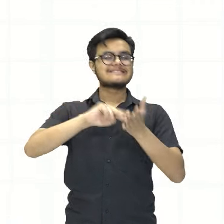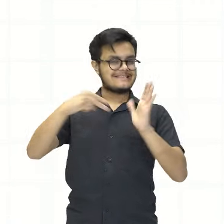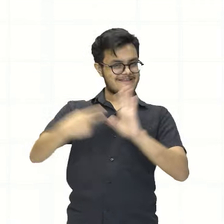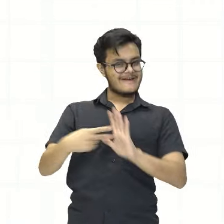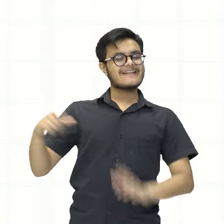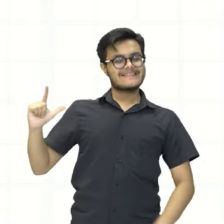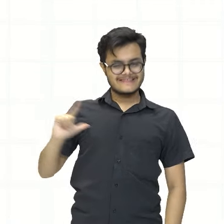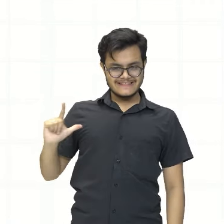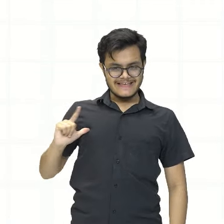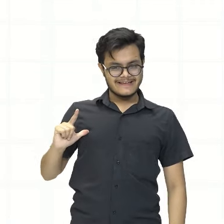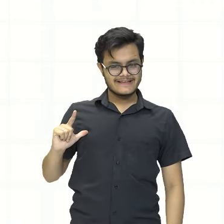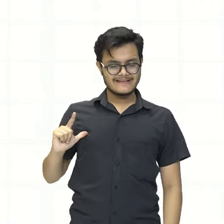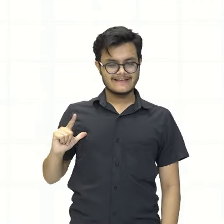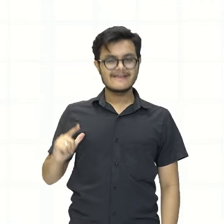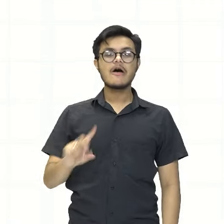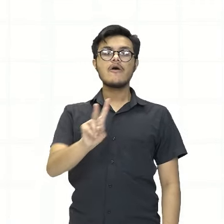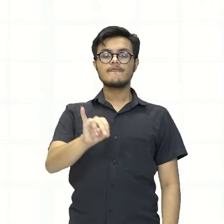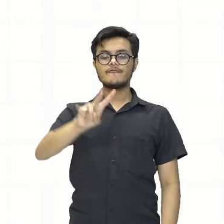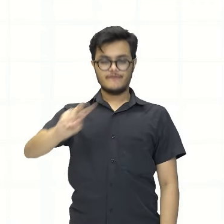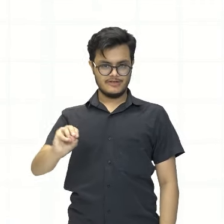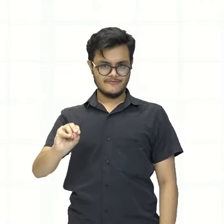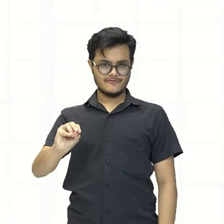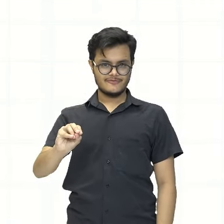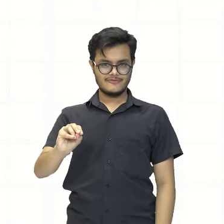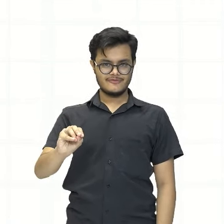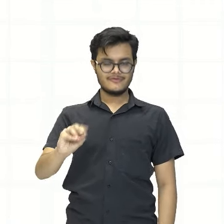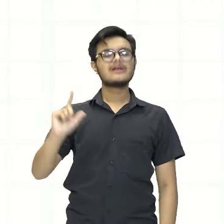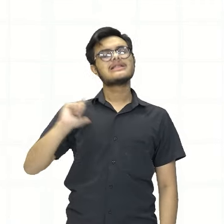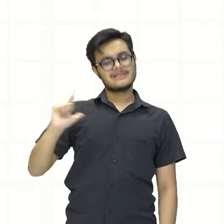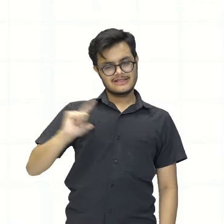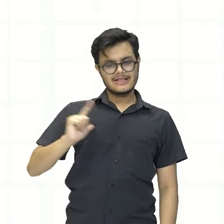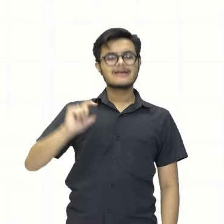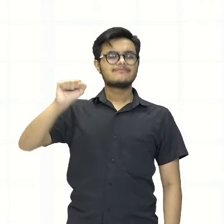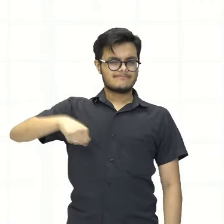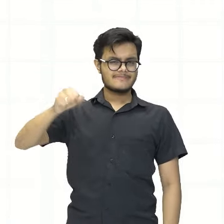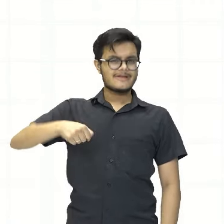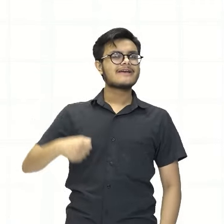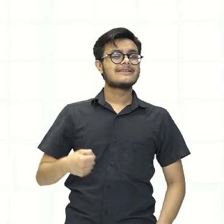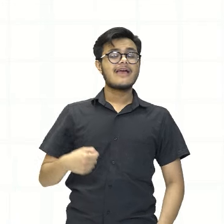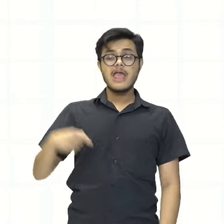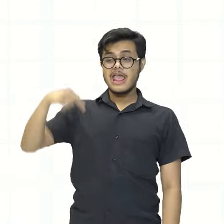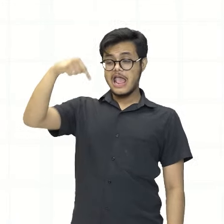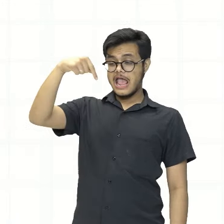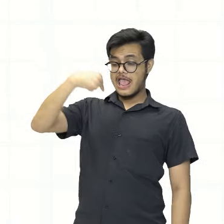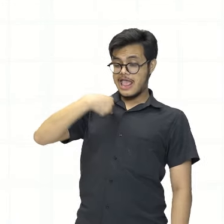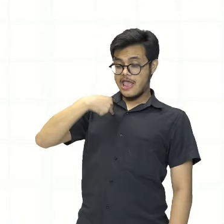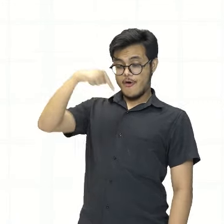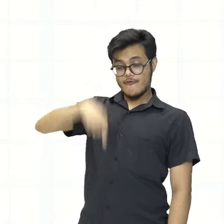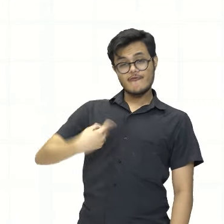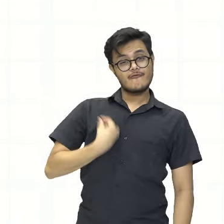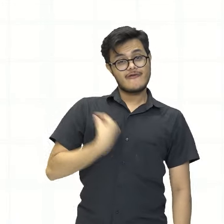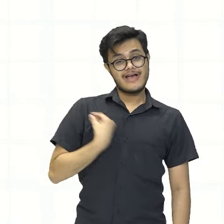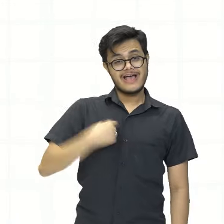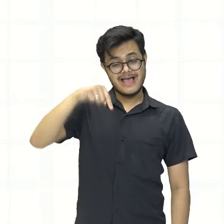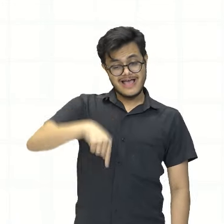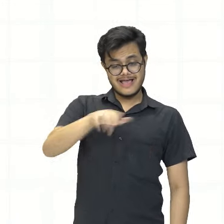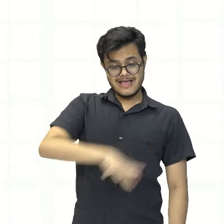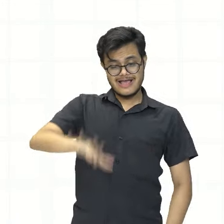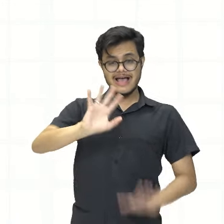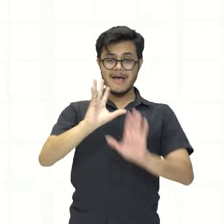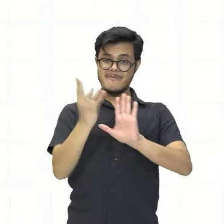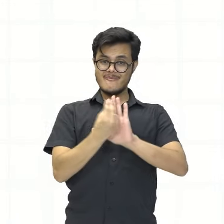significativo é um verbo que trabalha nessa processo de expressar a ação Então vou marcar o x aqui é o verbo